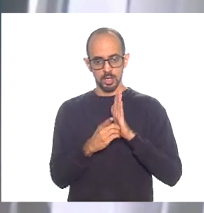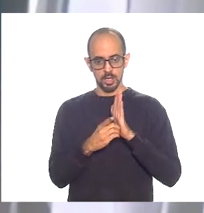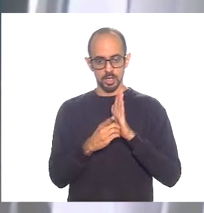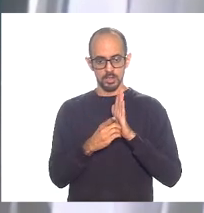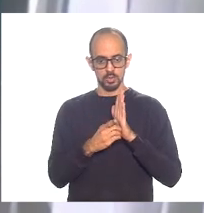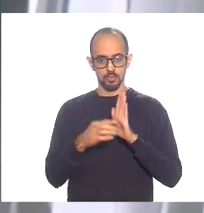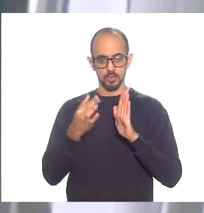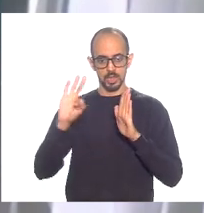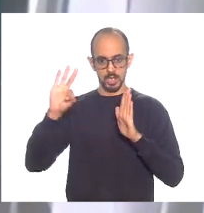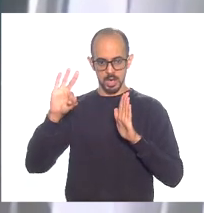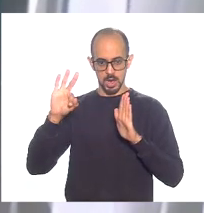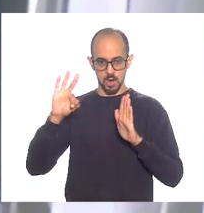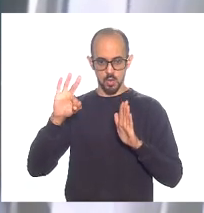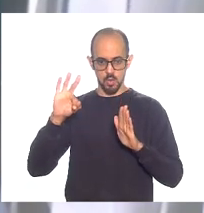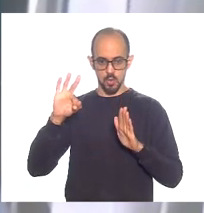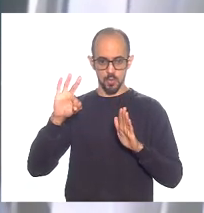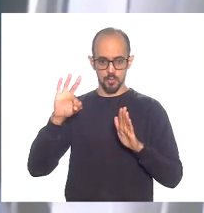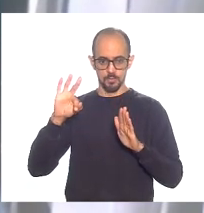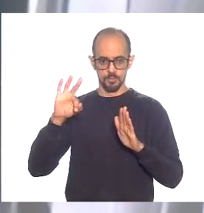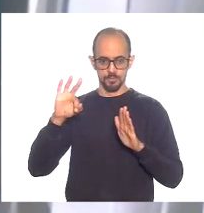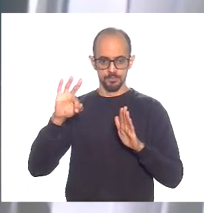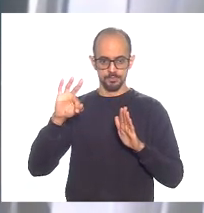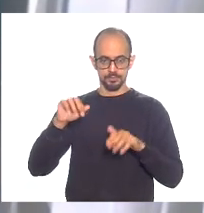no decreto federal